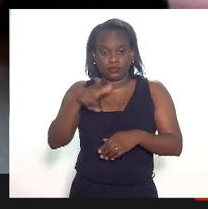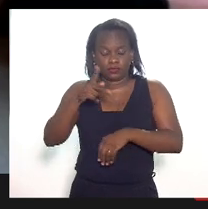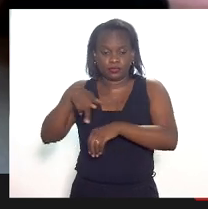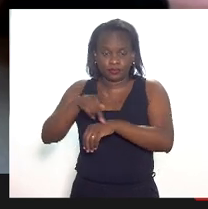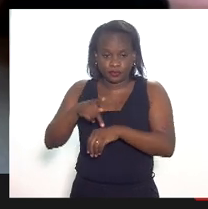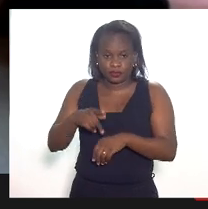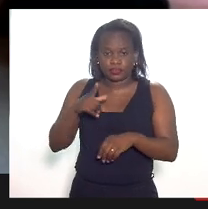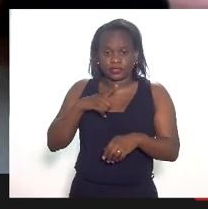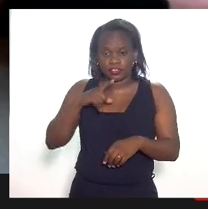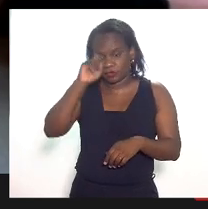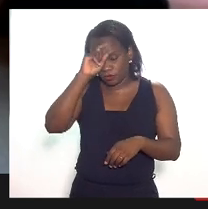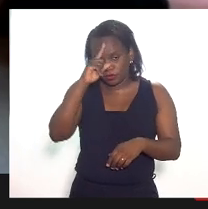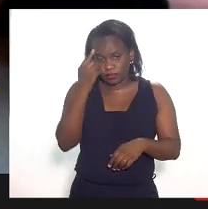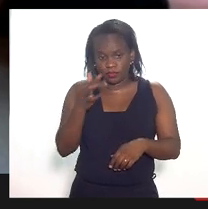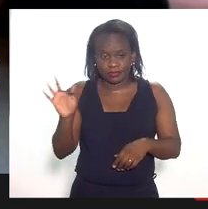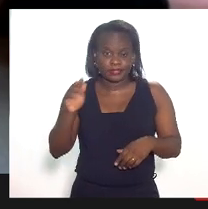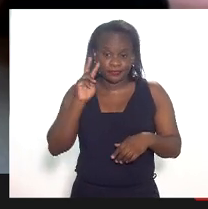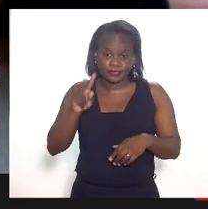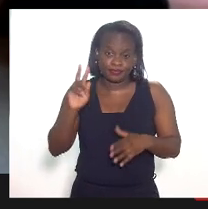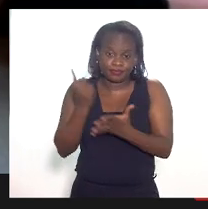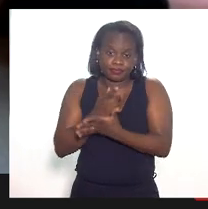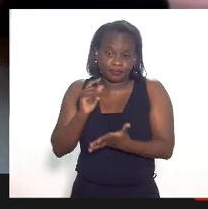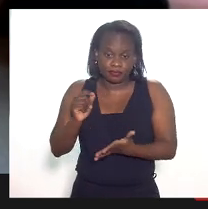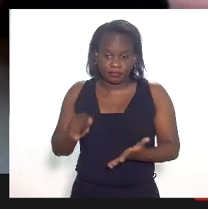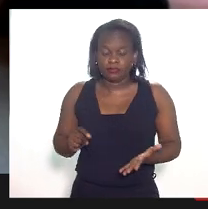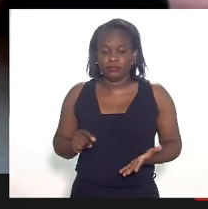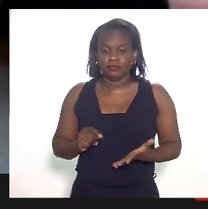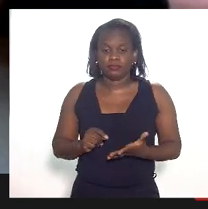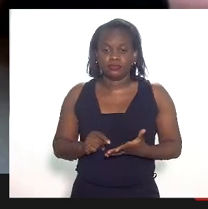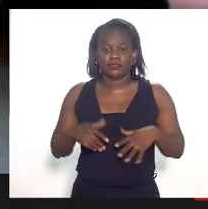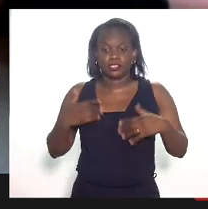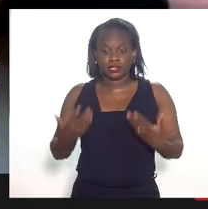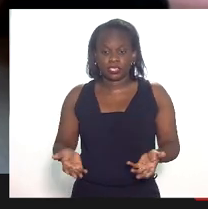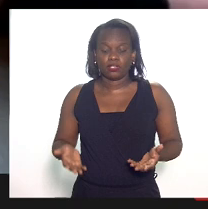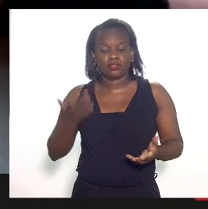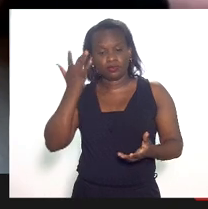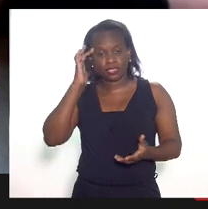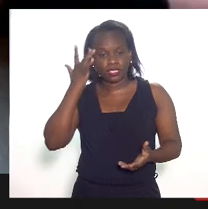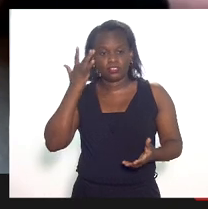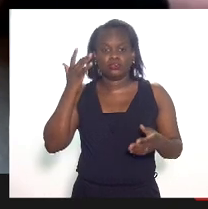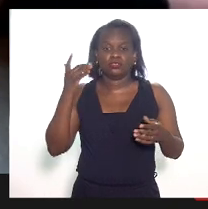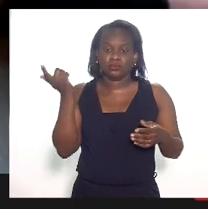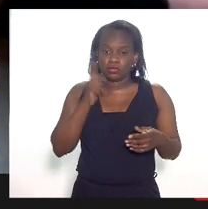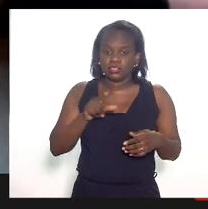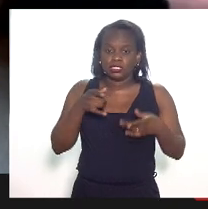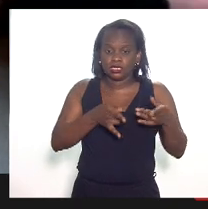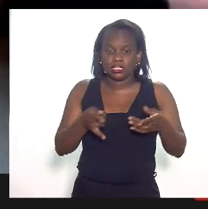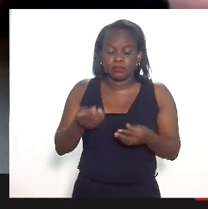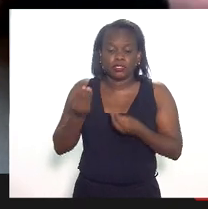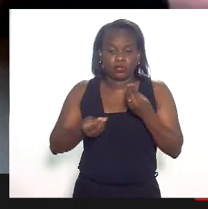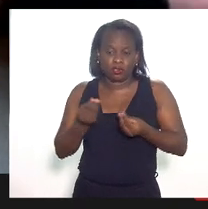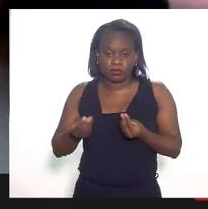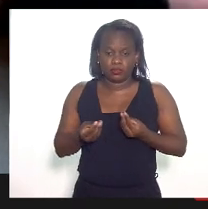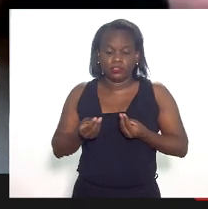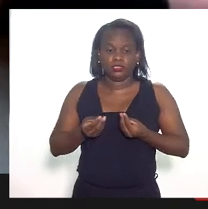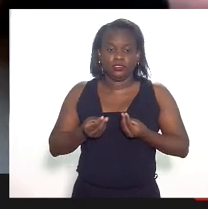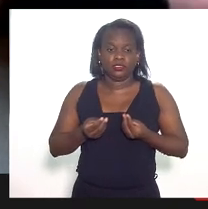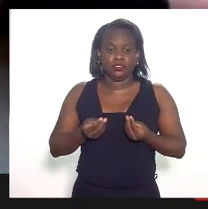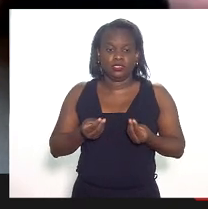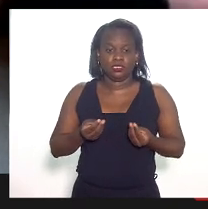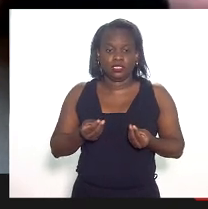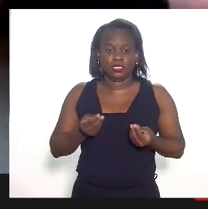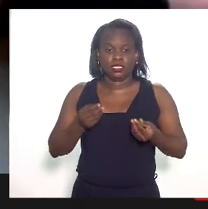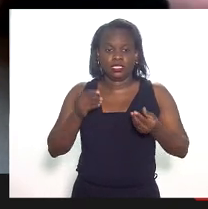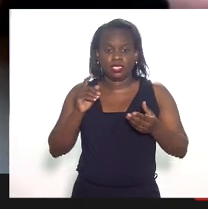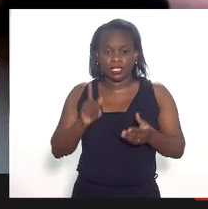leitos federais, nós vimos o que deu. Nós vimos o que deu. Então, eu acho que poderia conseguir os leitos através de quê?